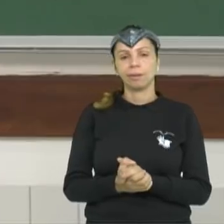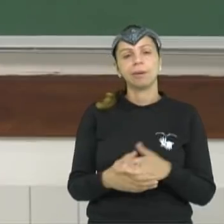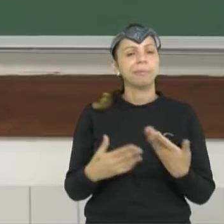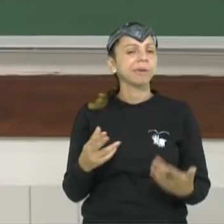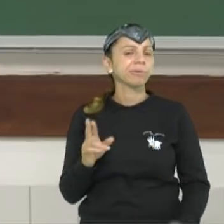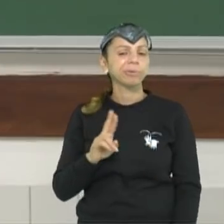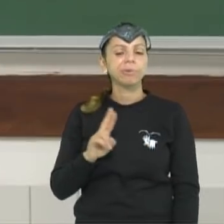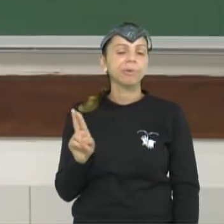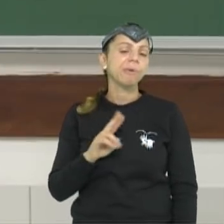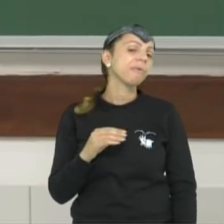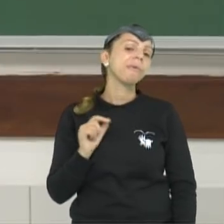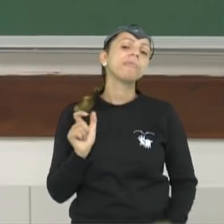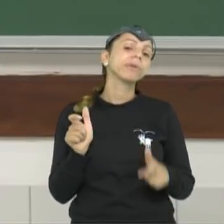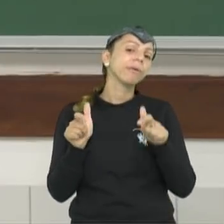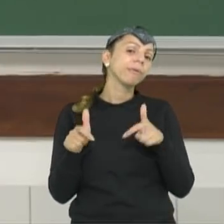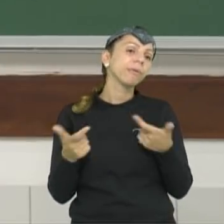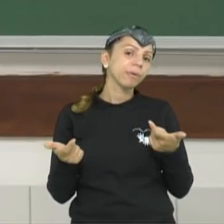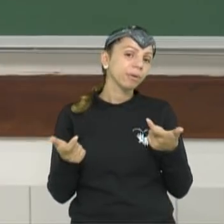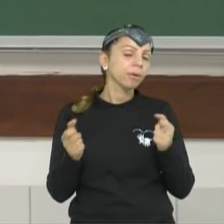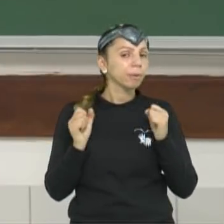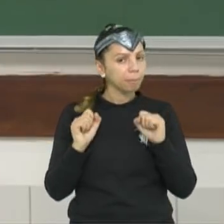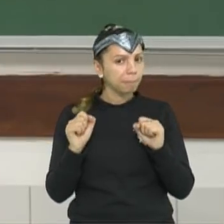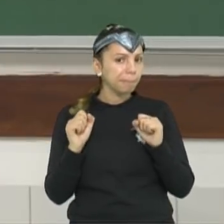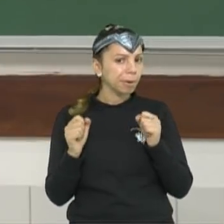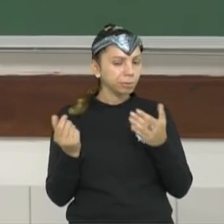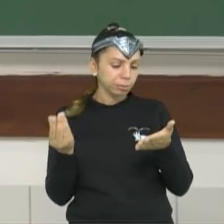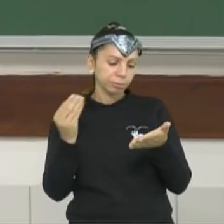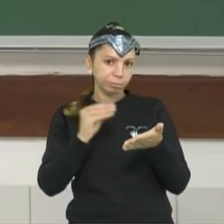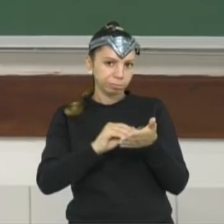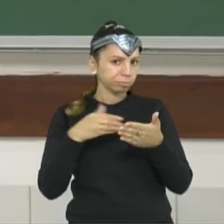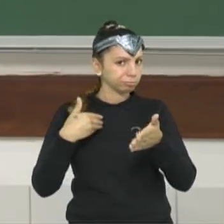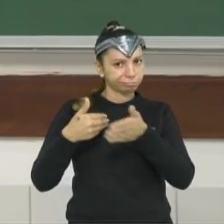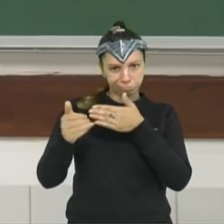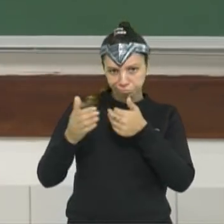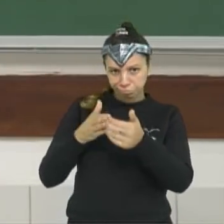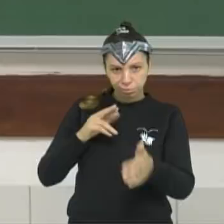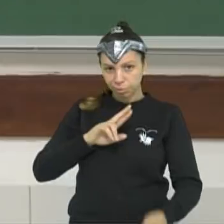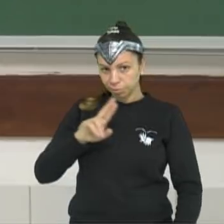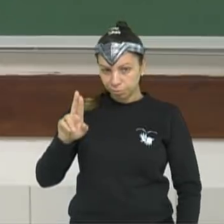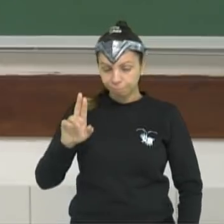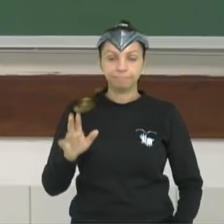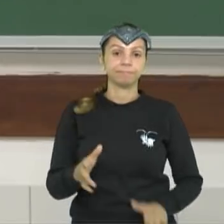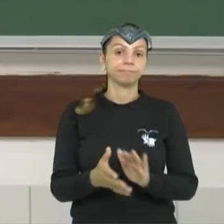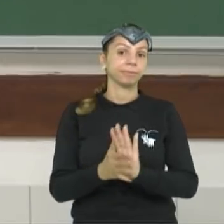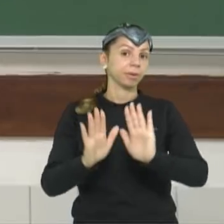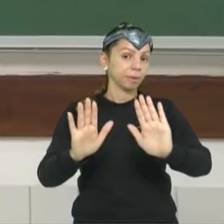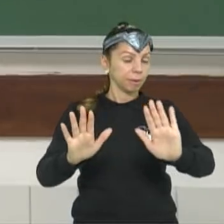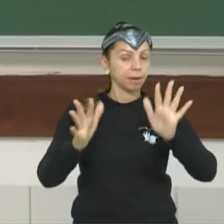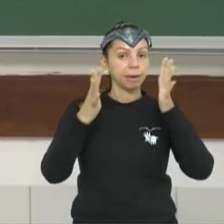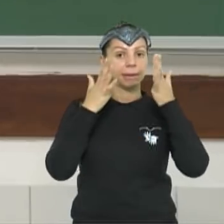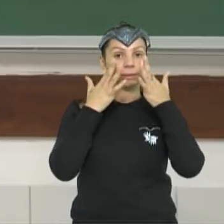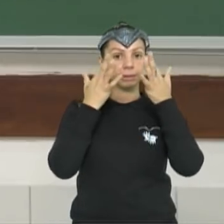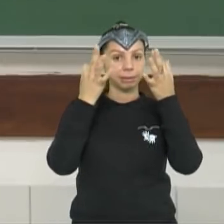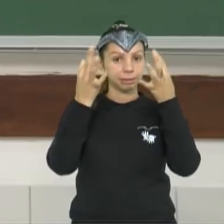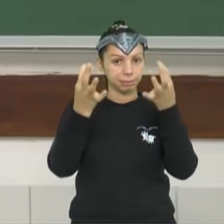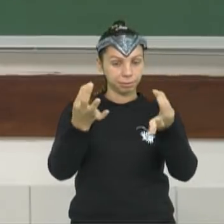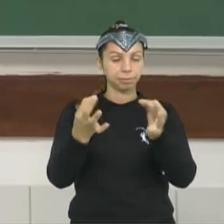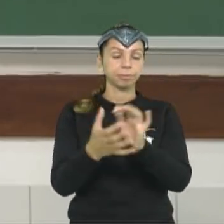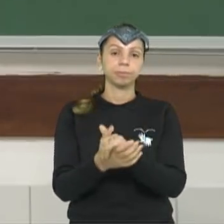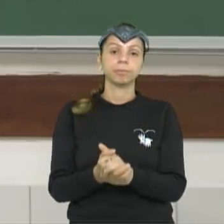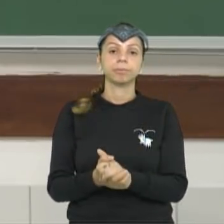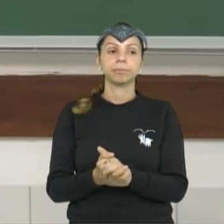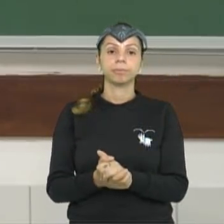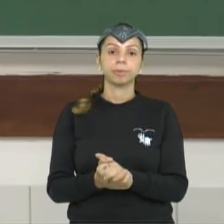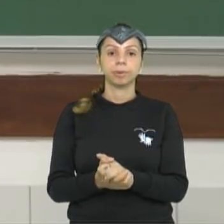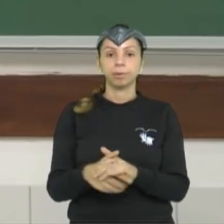nome vai sair da onde? Eu posso pegar e colocar qualquer nome? Não, presta bastante atenção. Nós